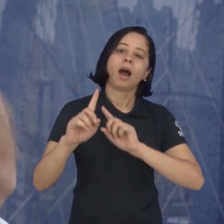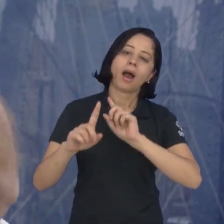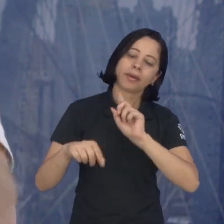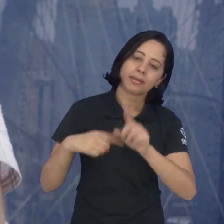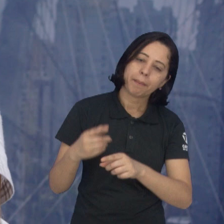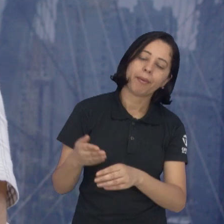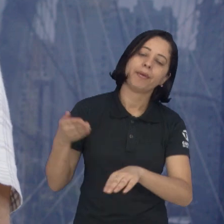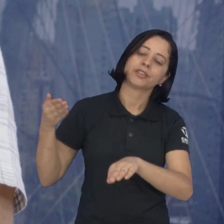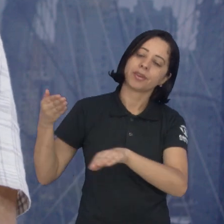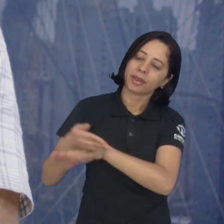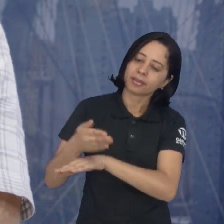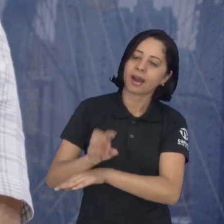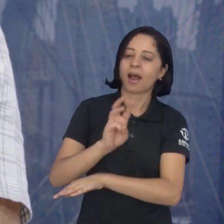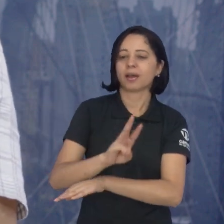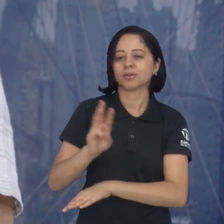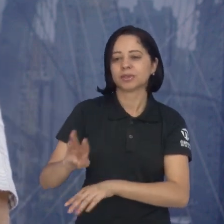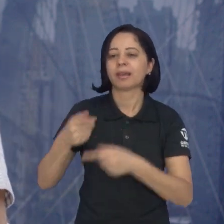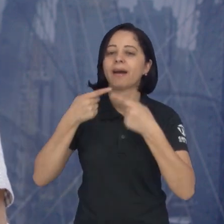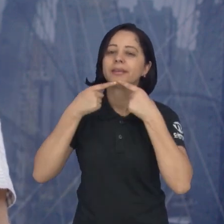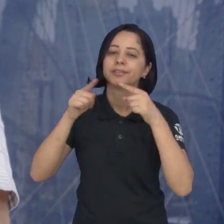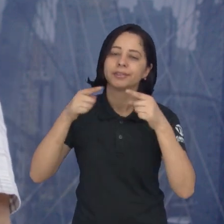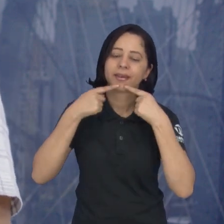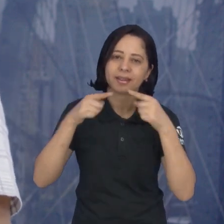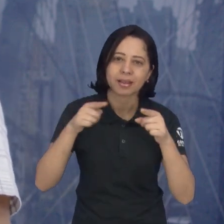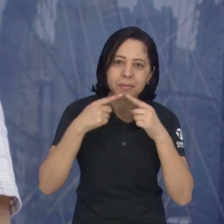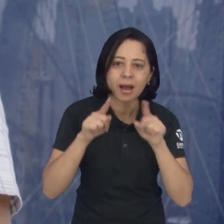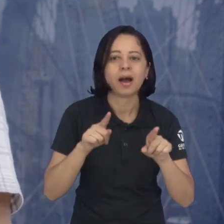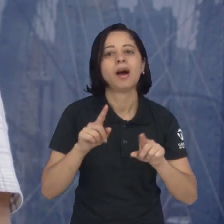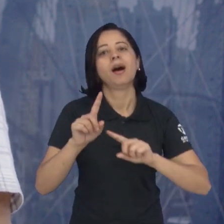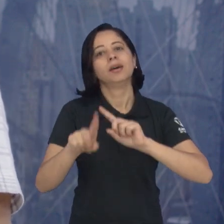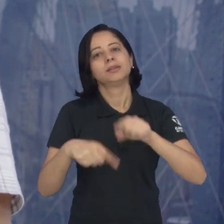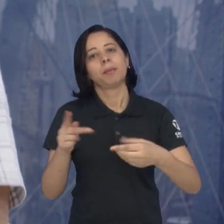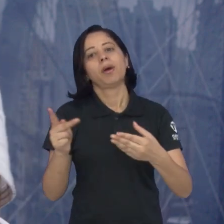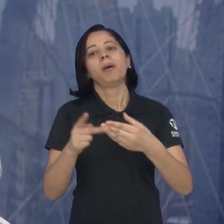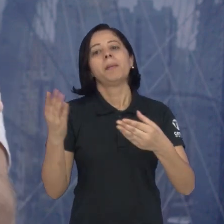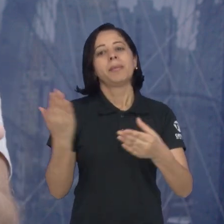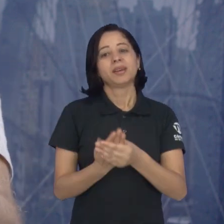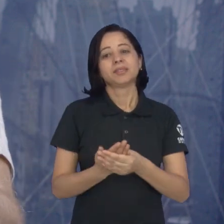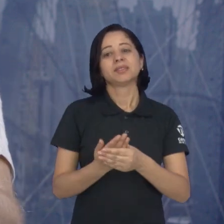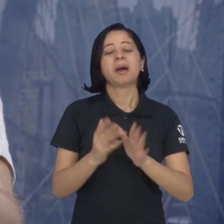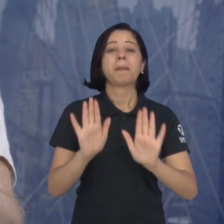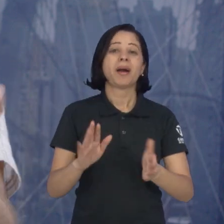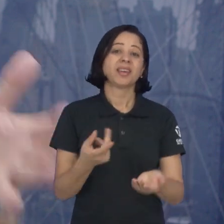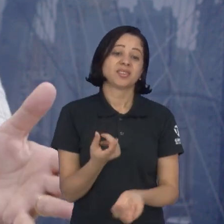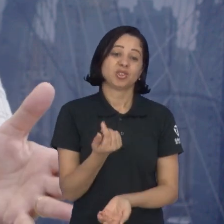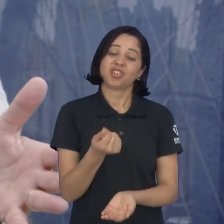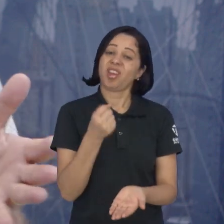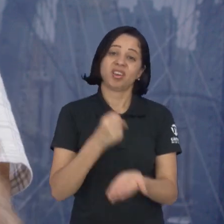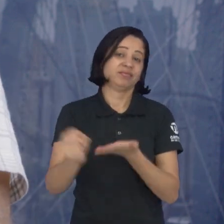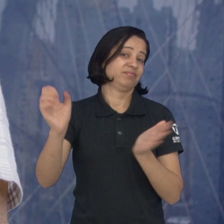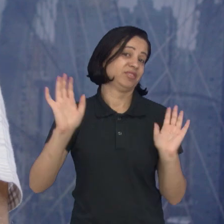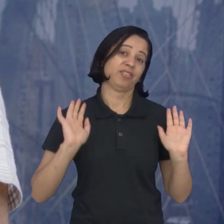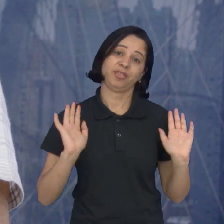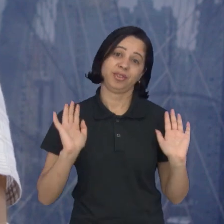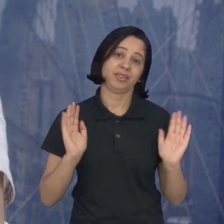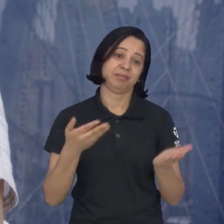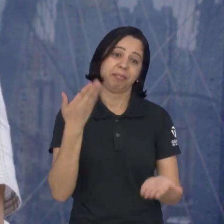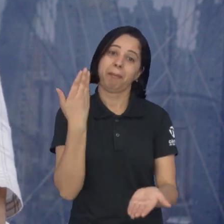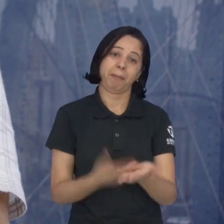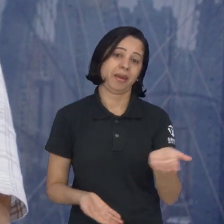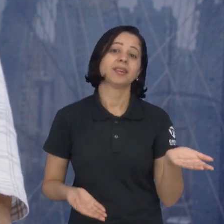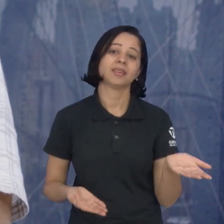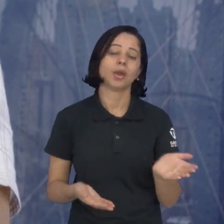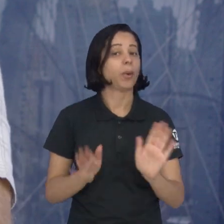Aqui, como falou o professor, ou você vai poder tomar outras medidas, mas você já perdeu dinheiro e já perdeu o produto. Então, tome